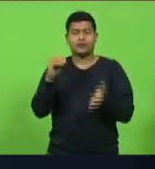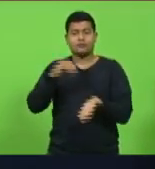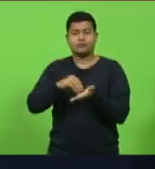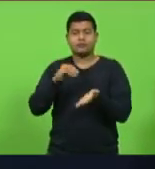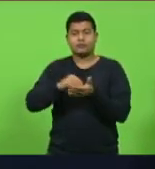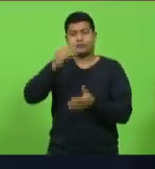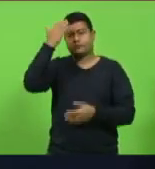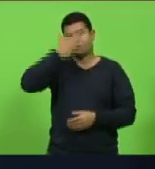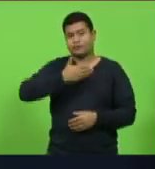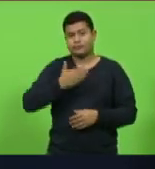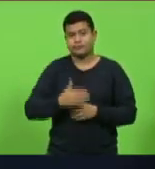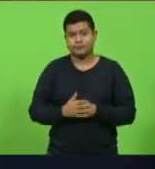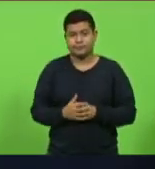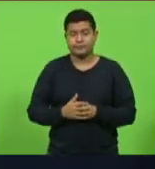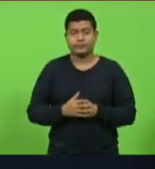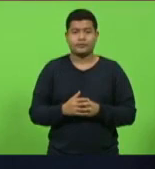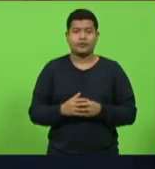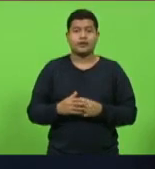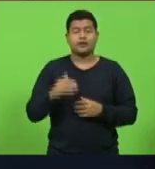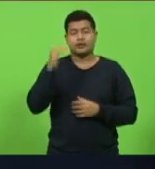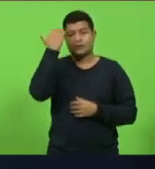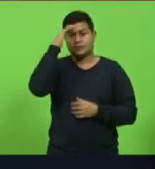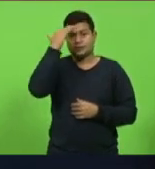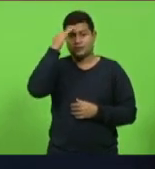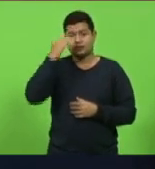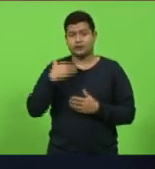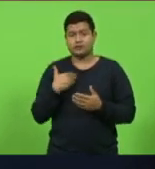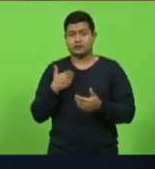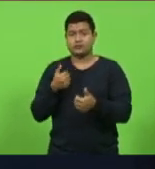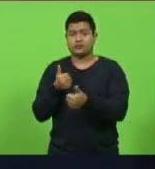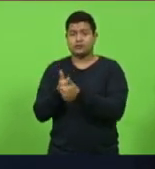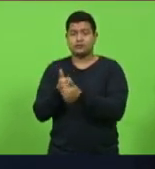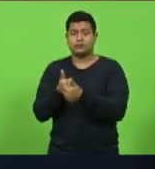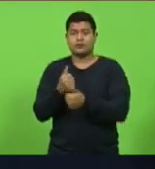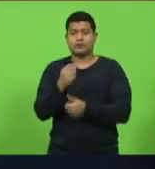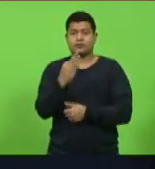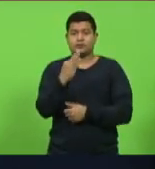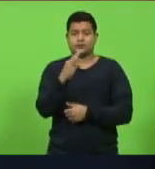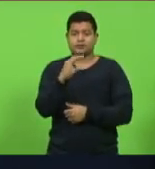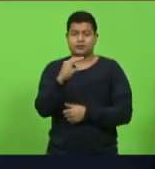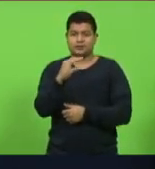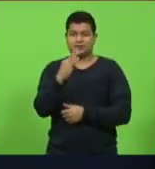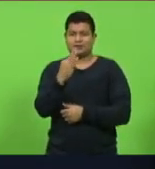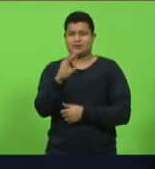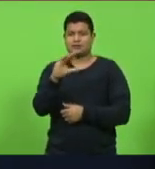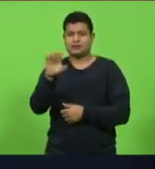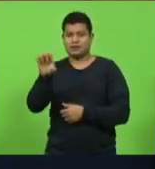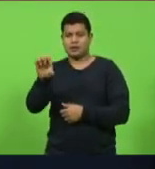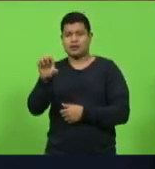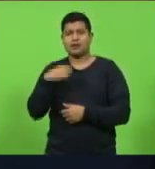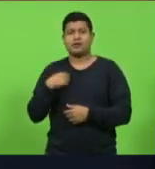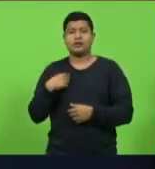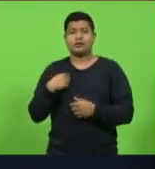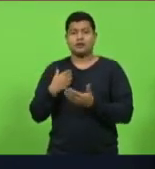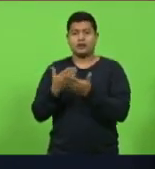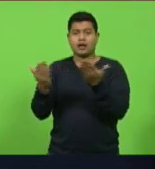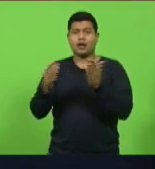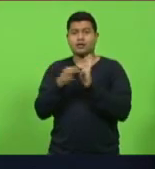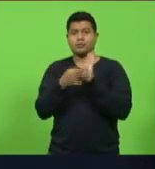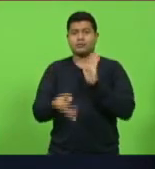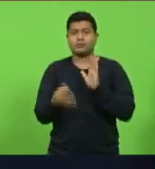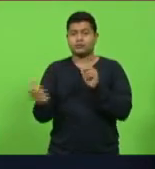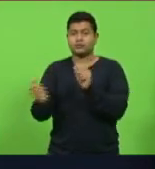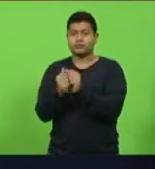provas deste modo o Tribunal de Contas do Estado de Santa Catarina que por meio de parecer juntado pela